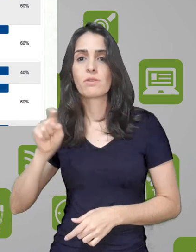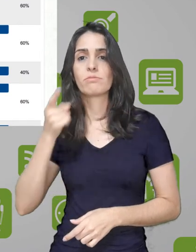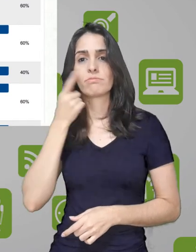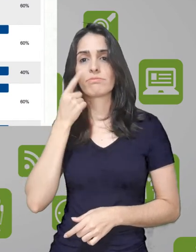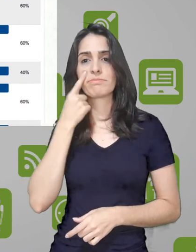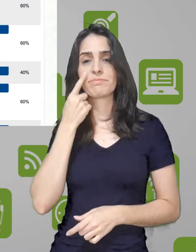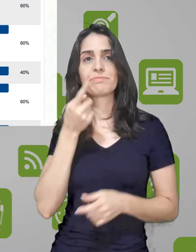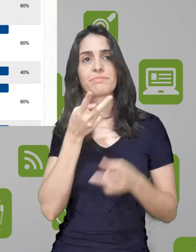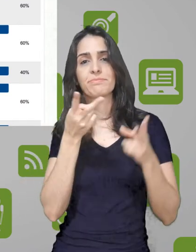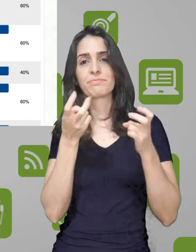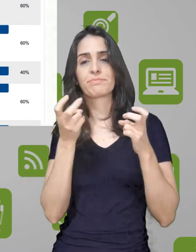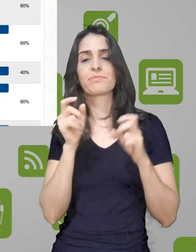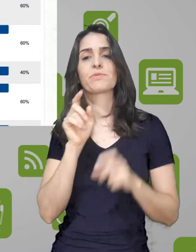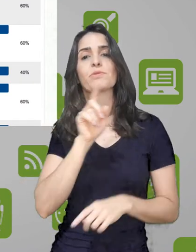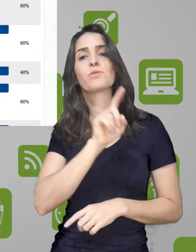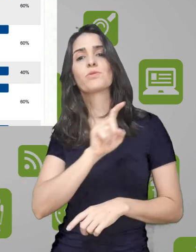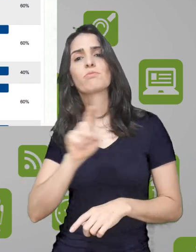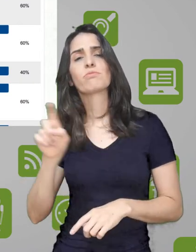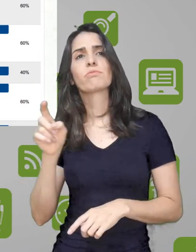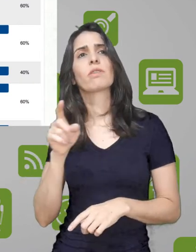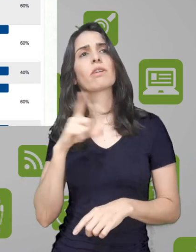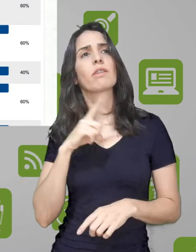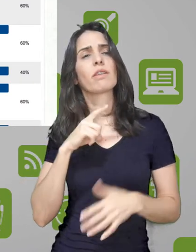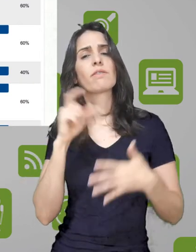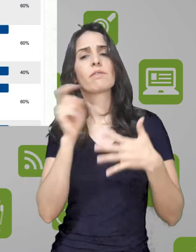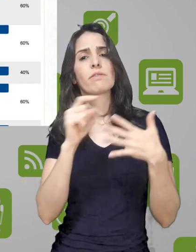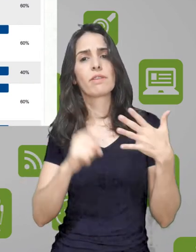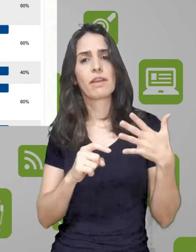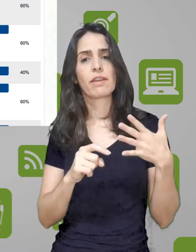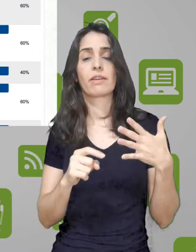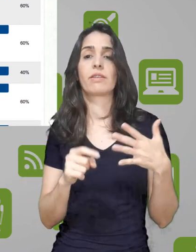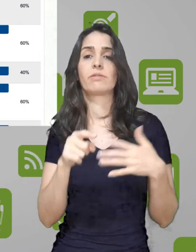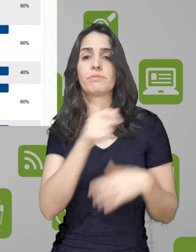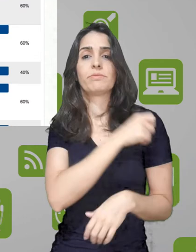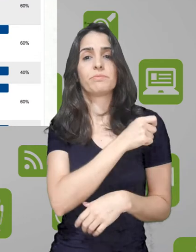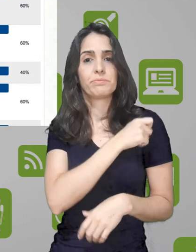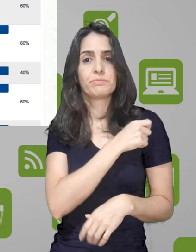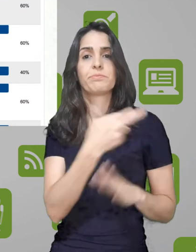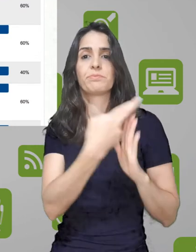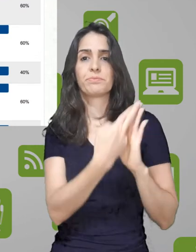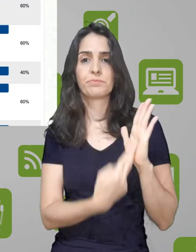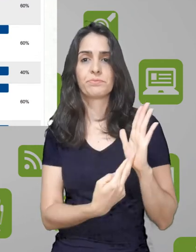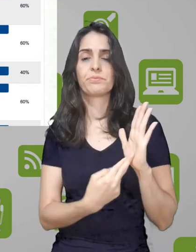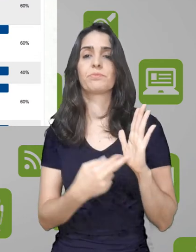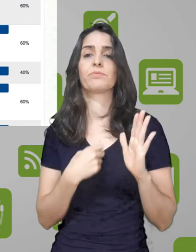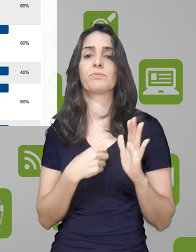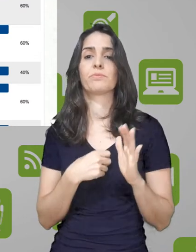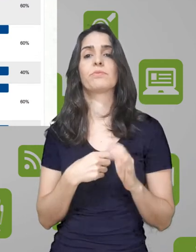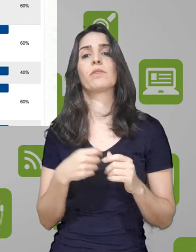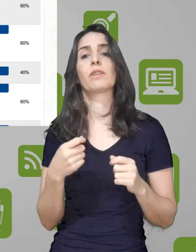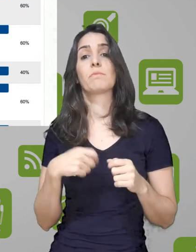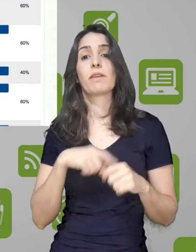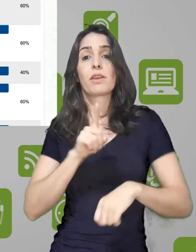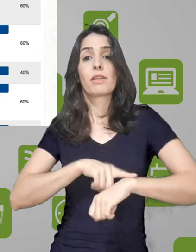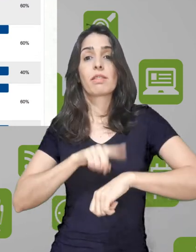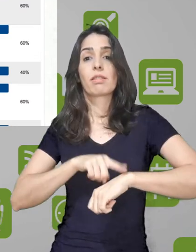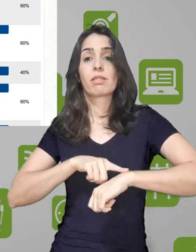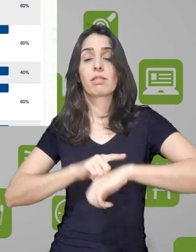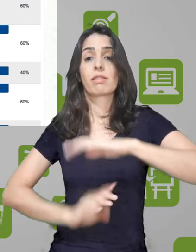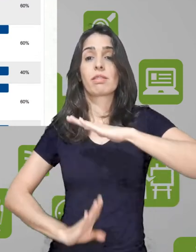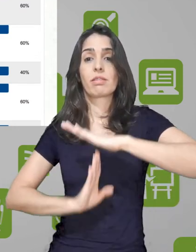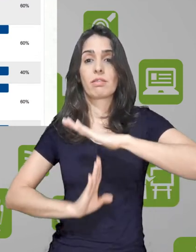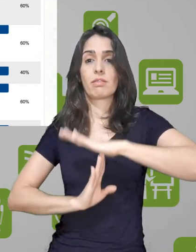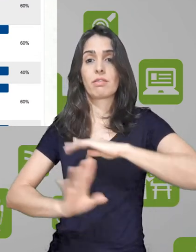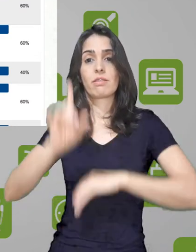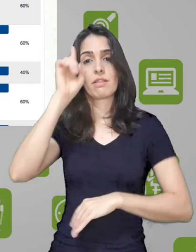passo o mouse aqui levemente por cima eu vejo que houve um critério de conclusão que o aluno atendeu né e a